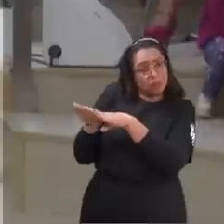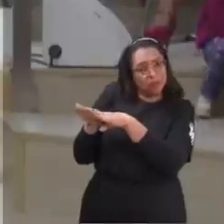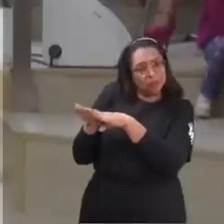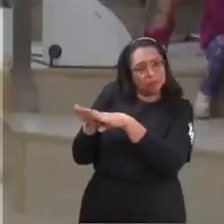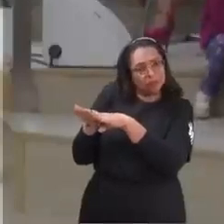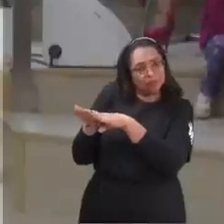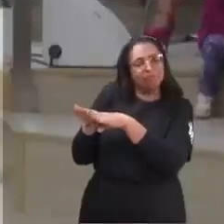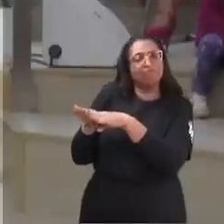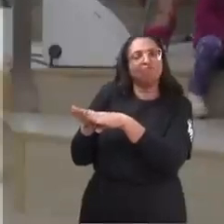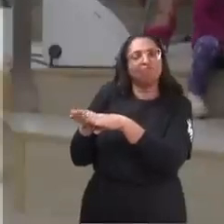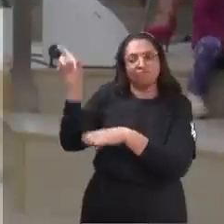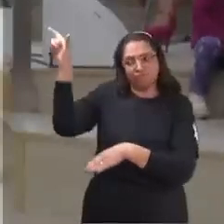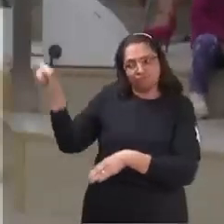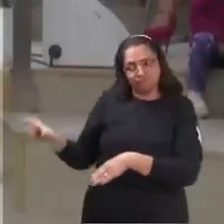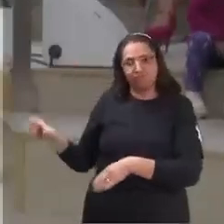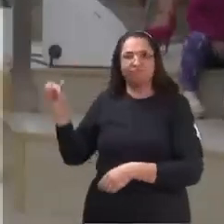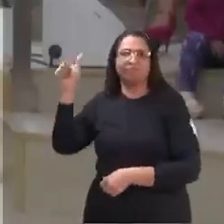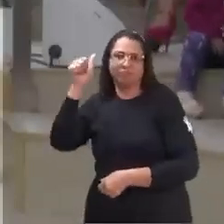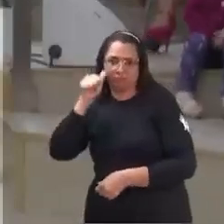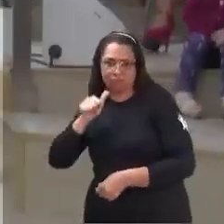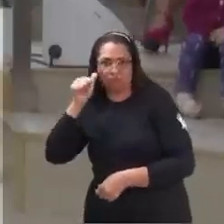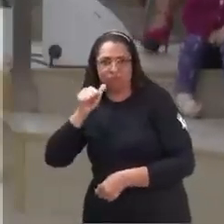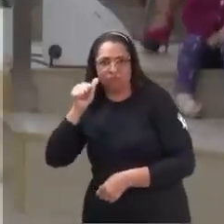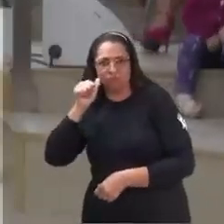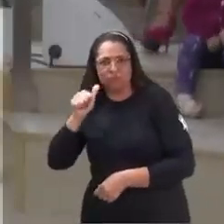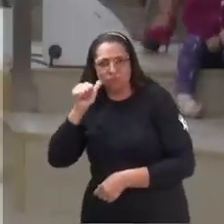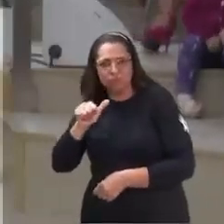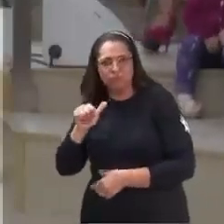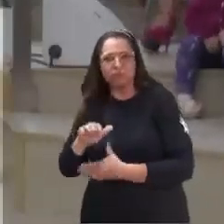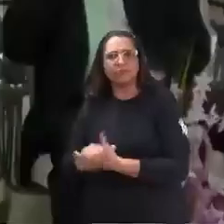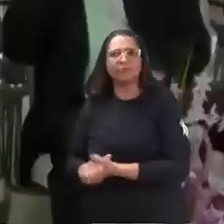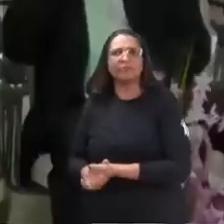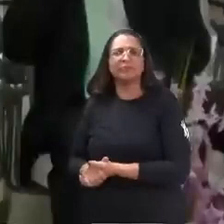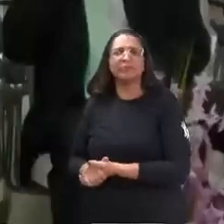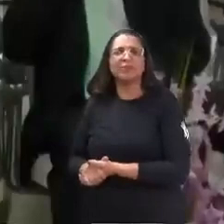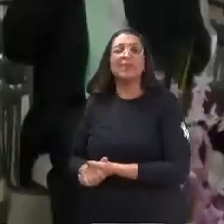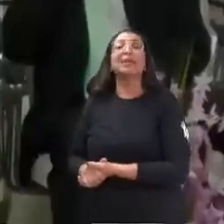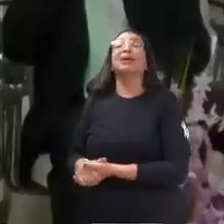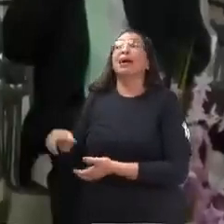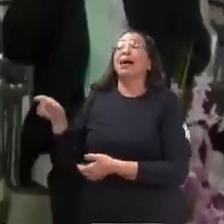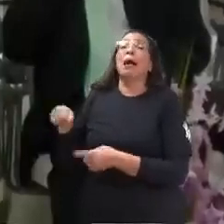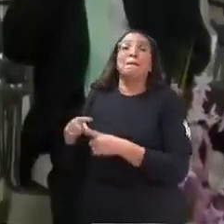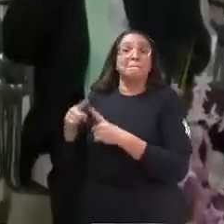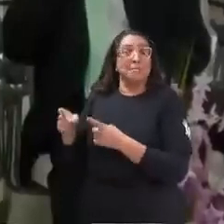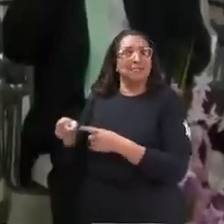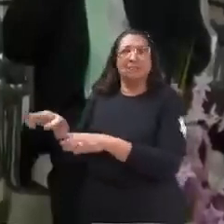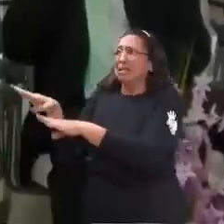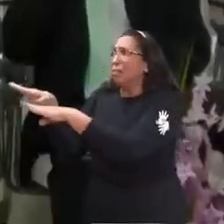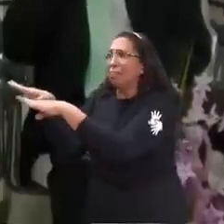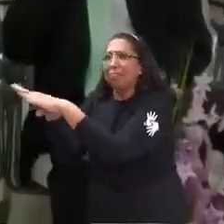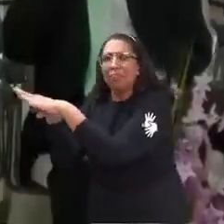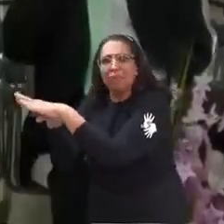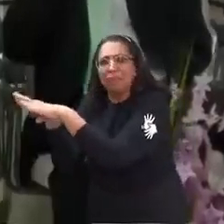Ele casa. E para nascer Jacó e Esaú, foi uma luta.